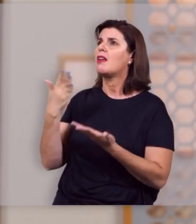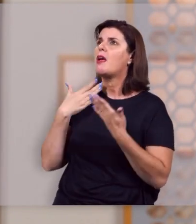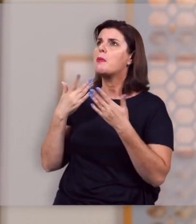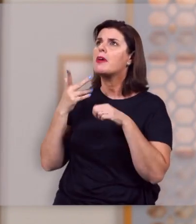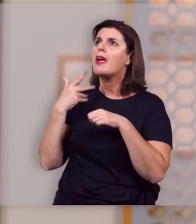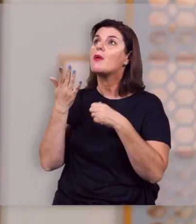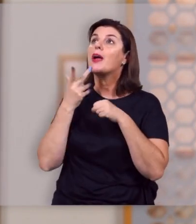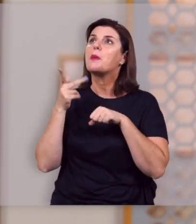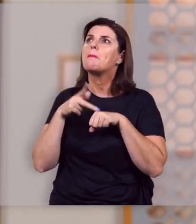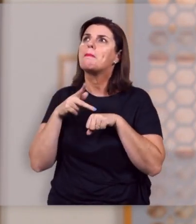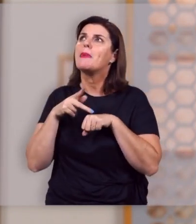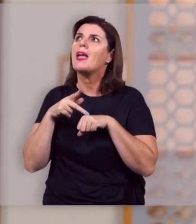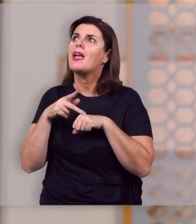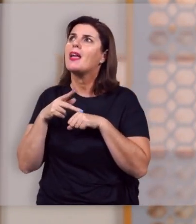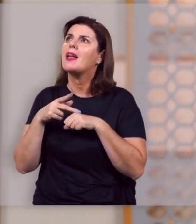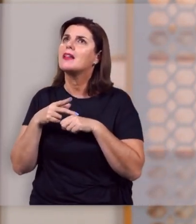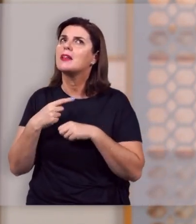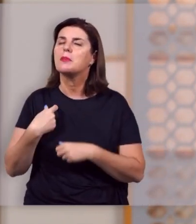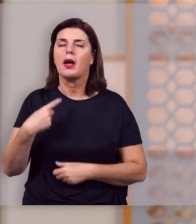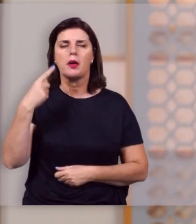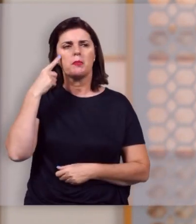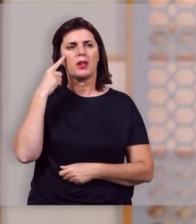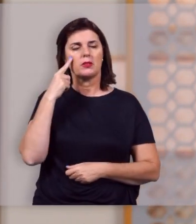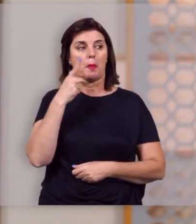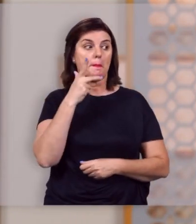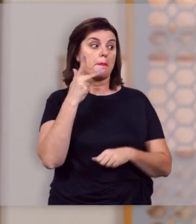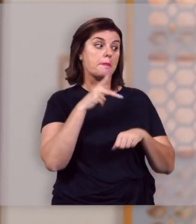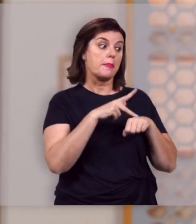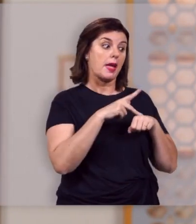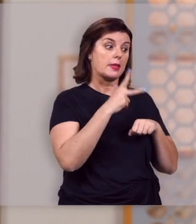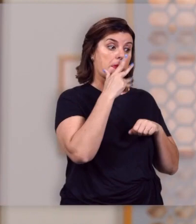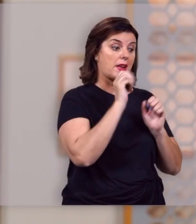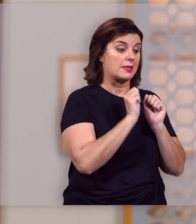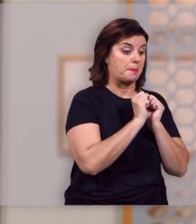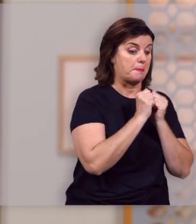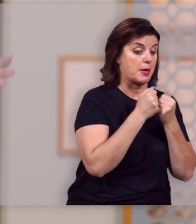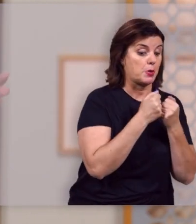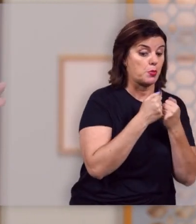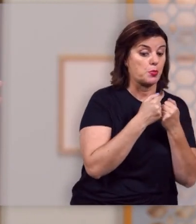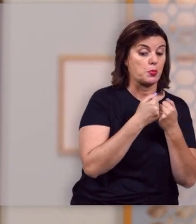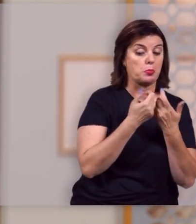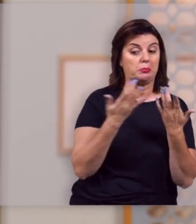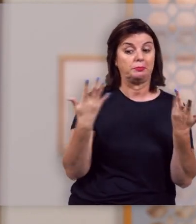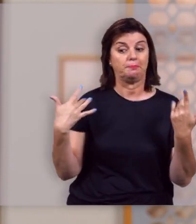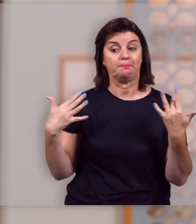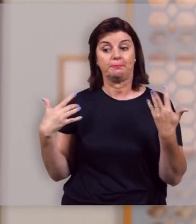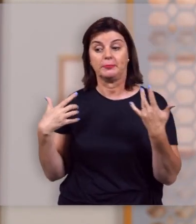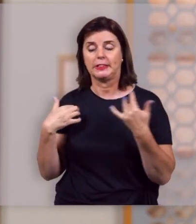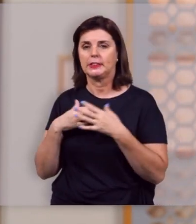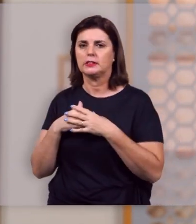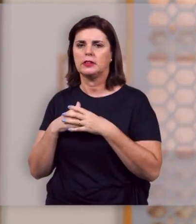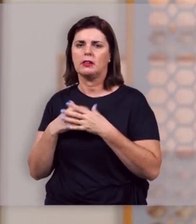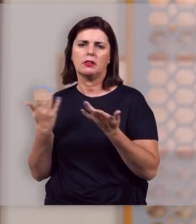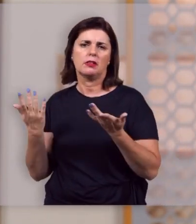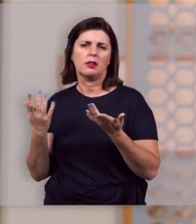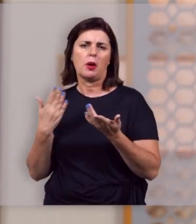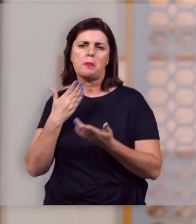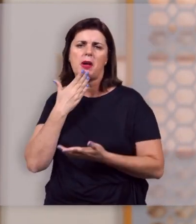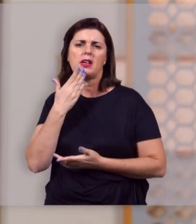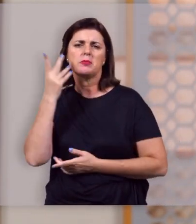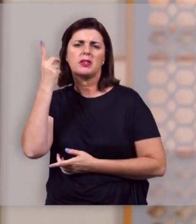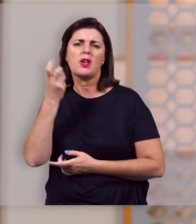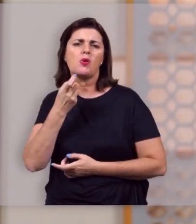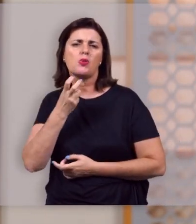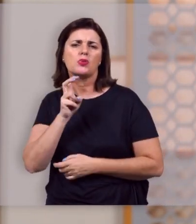uma pedra pensando que estamos pedindo um pão, ou pedimos para Deus uma cobra pensando que estamos pedindo um